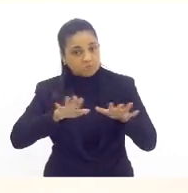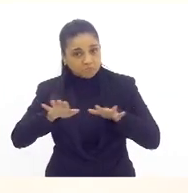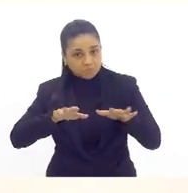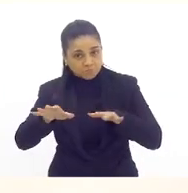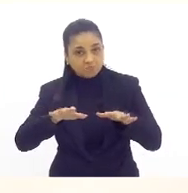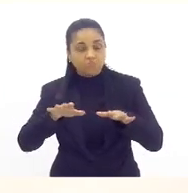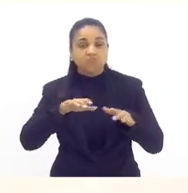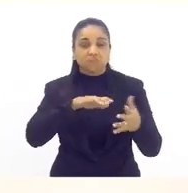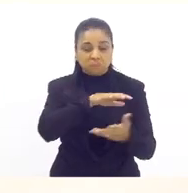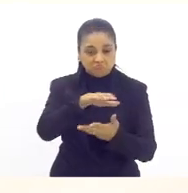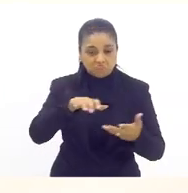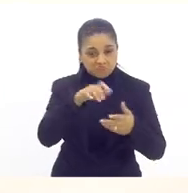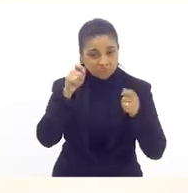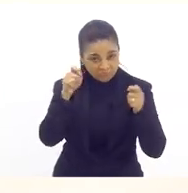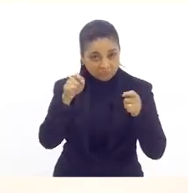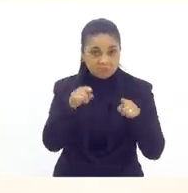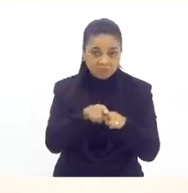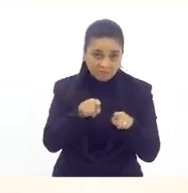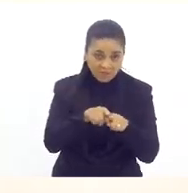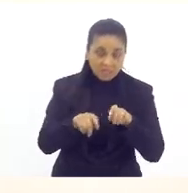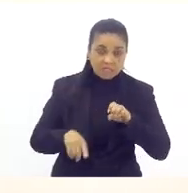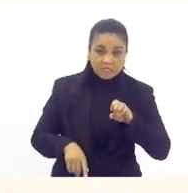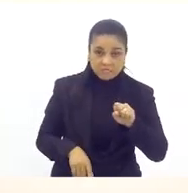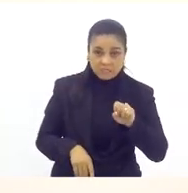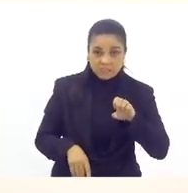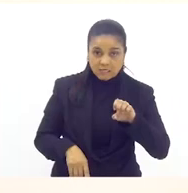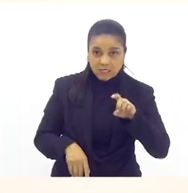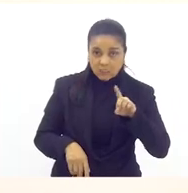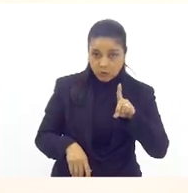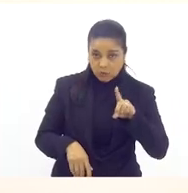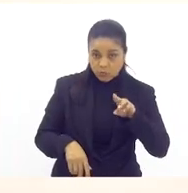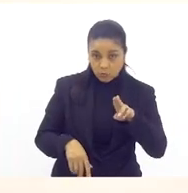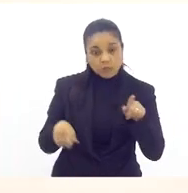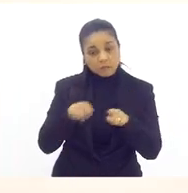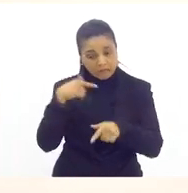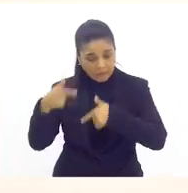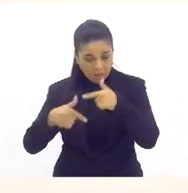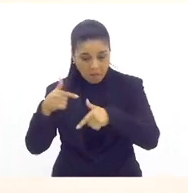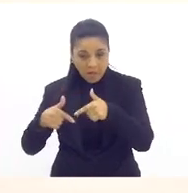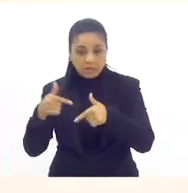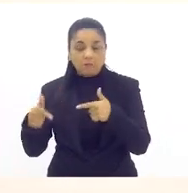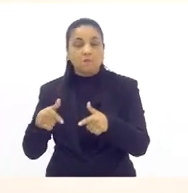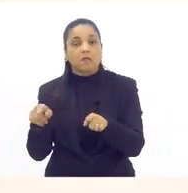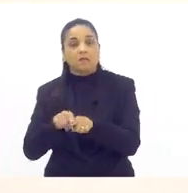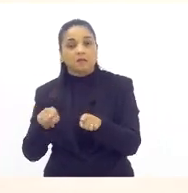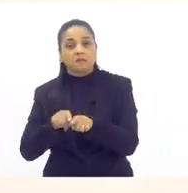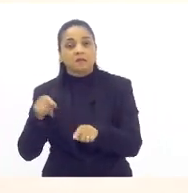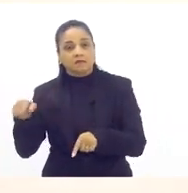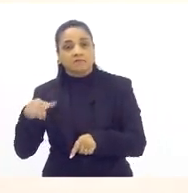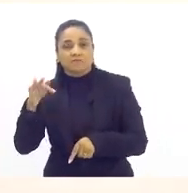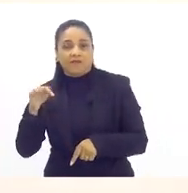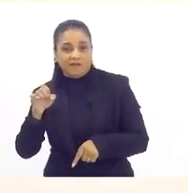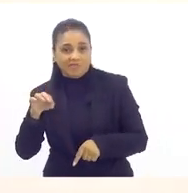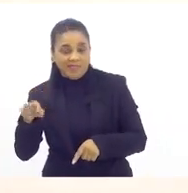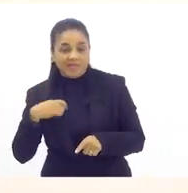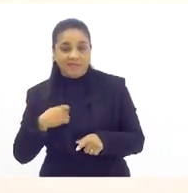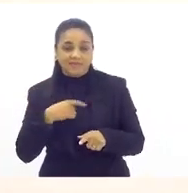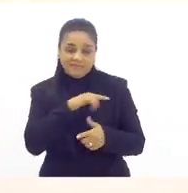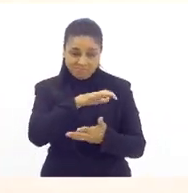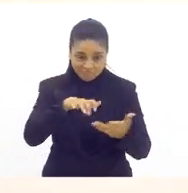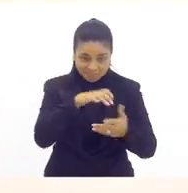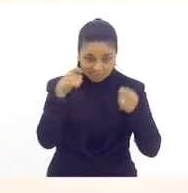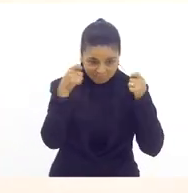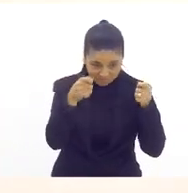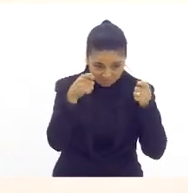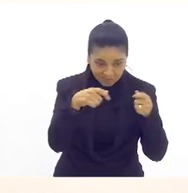que são grevistas na Seduc também trabalham na FAETEC se eles estão revoltados na Seduc a revolta é duas vezes